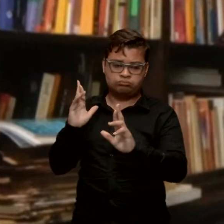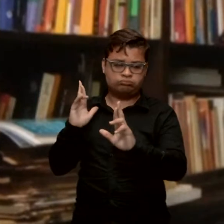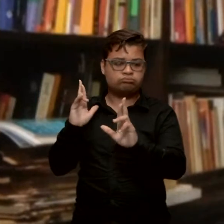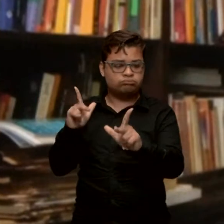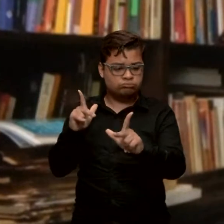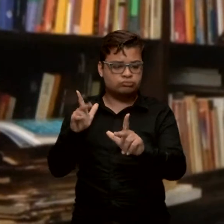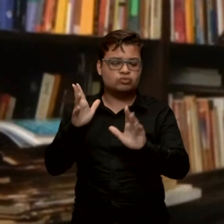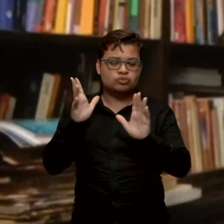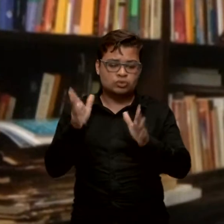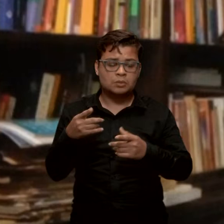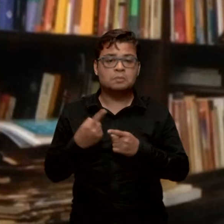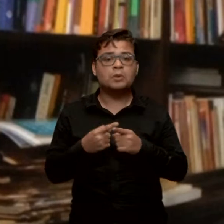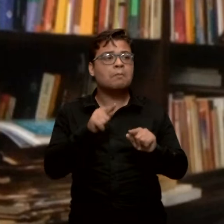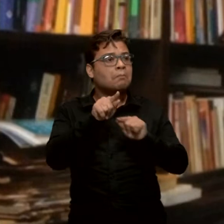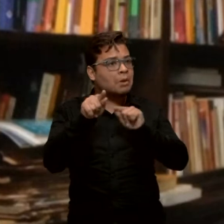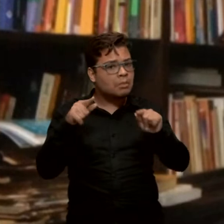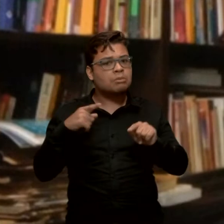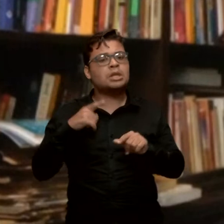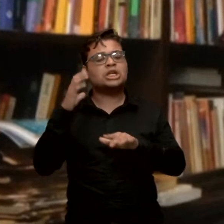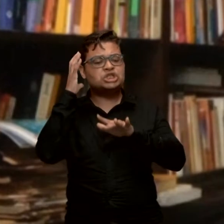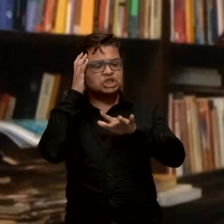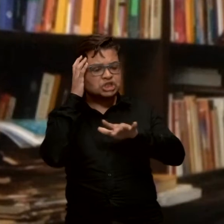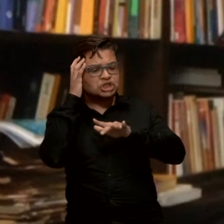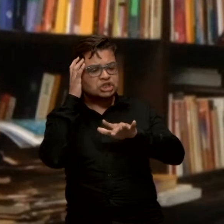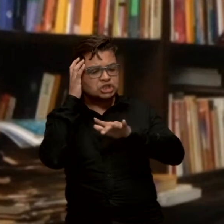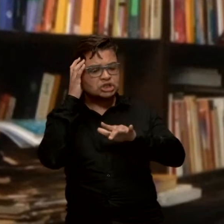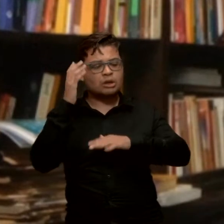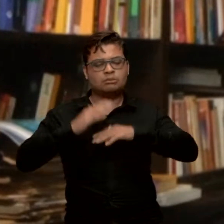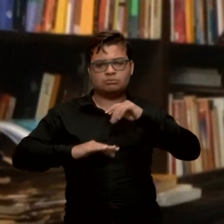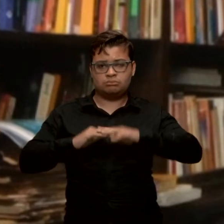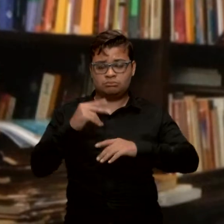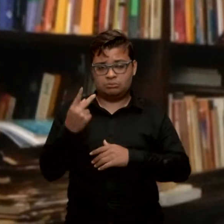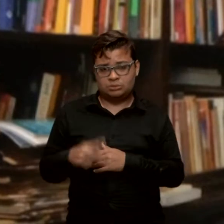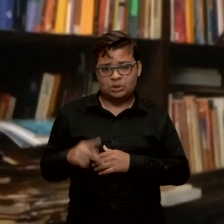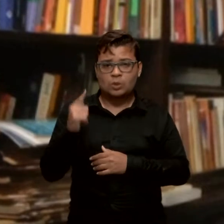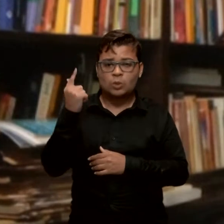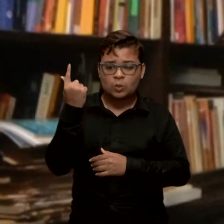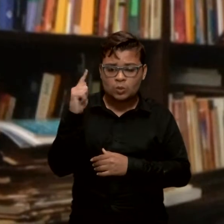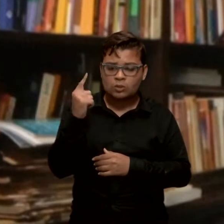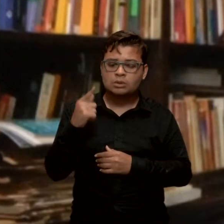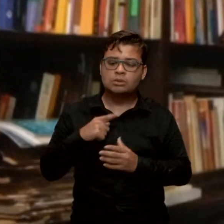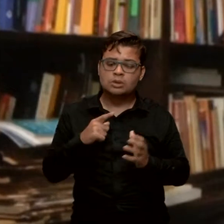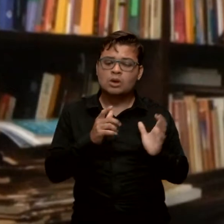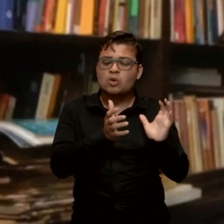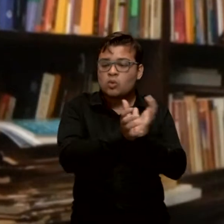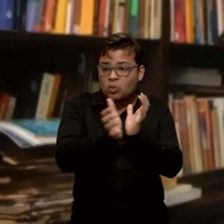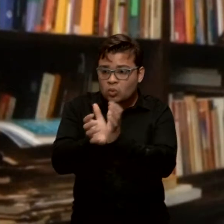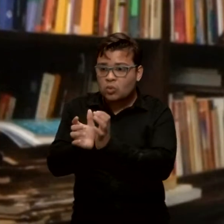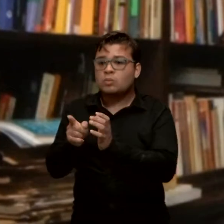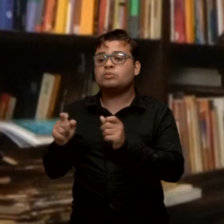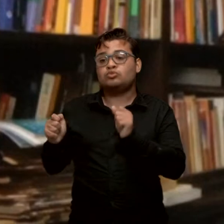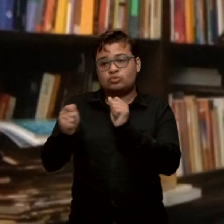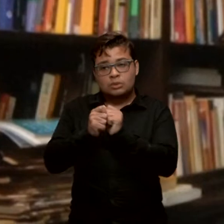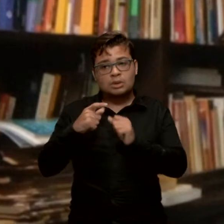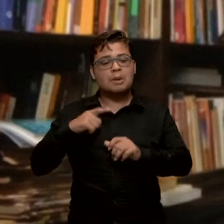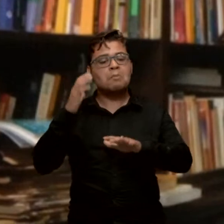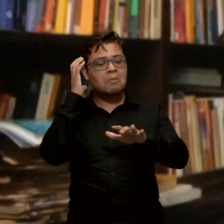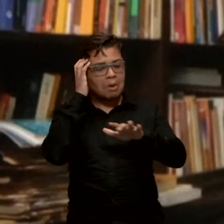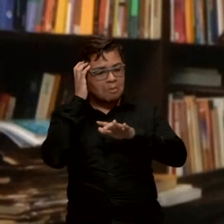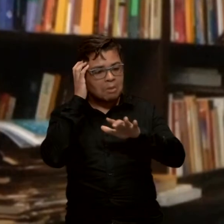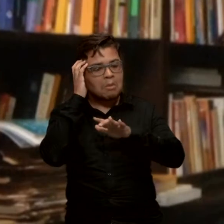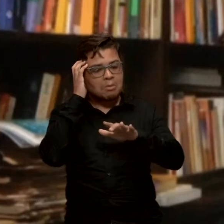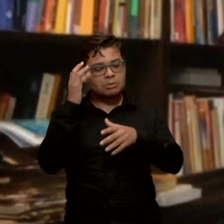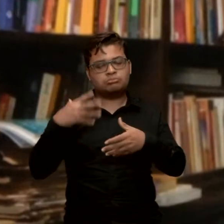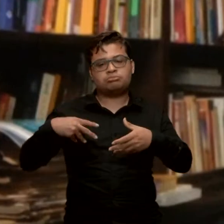existem aí diversos DJs em Goiânia, assim, então os grupos se apresentam com DJs. Então esse, por exemplo, é um